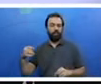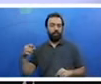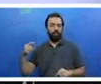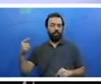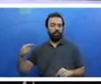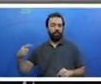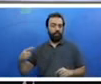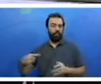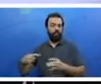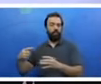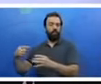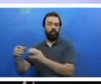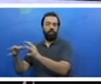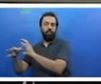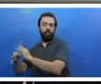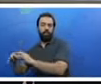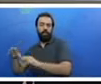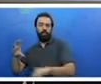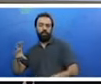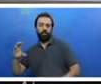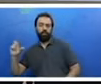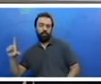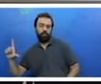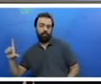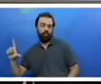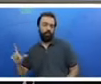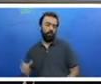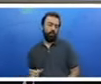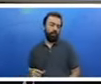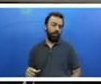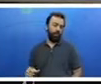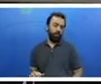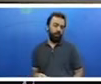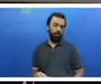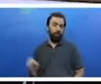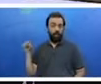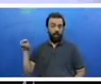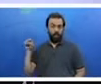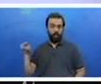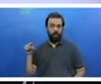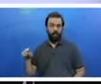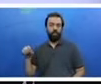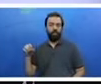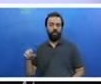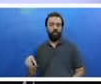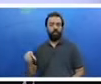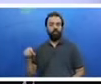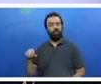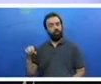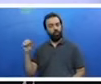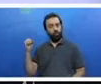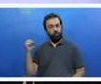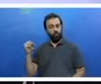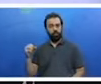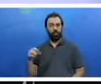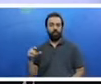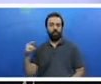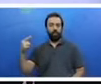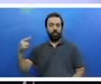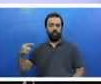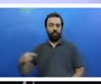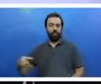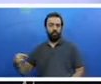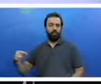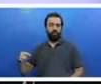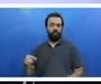com o cloro. Então, agora ele tem os 8 elétrons na última camada, que é a regra de octeto.